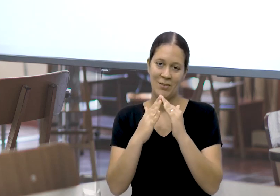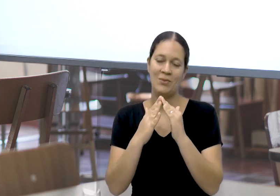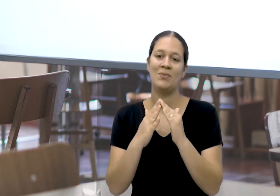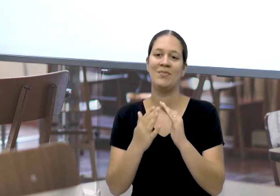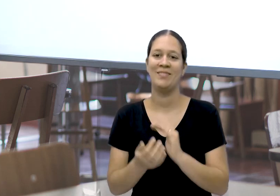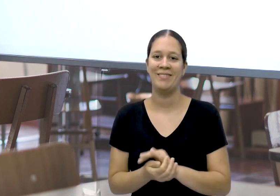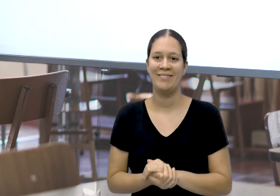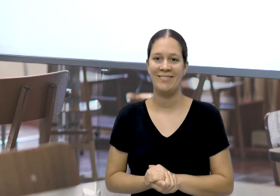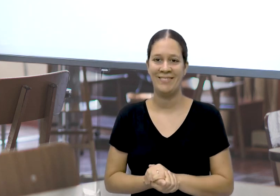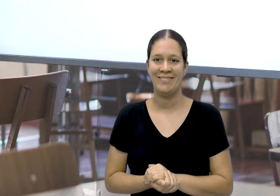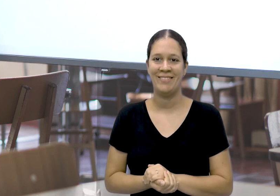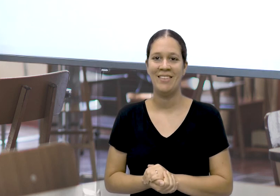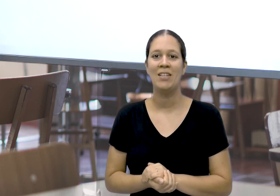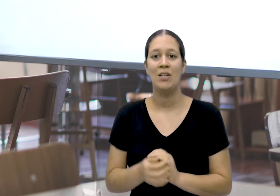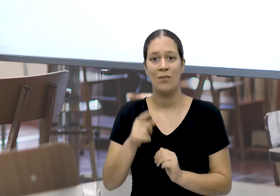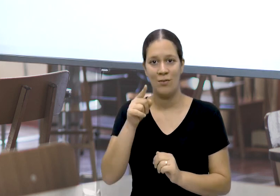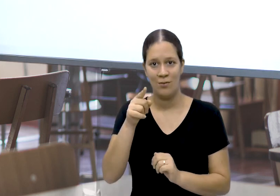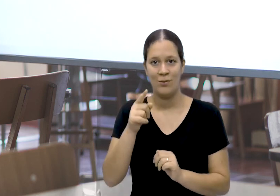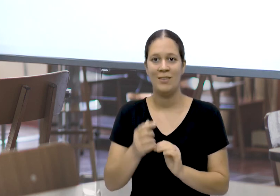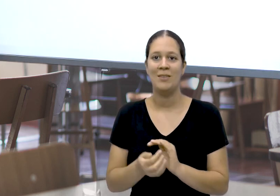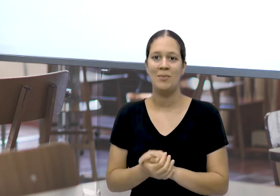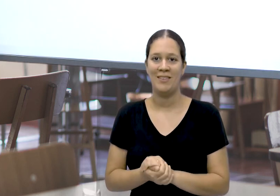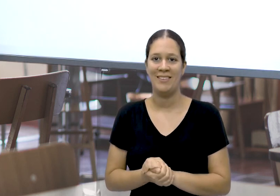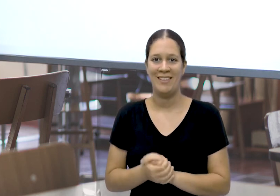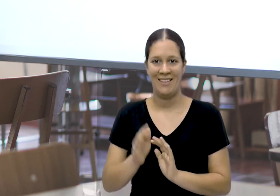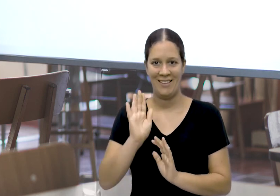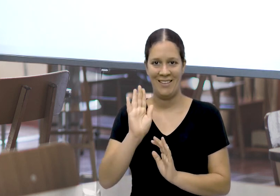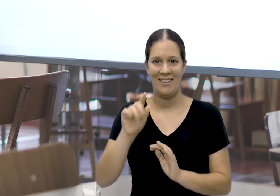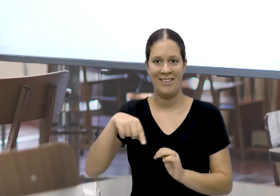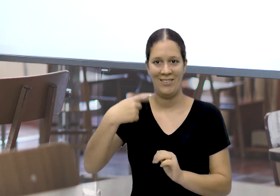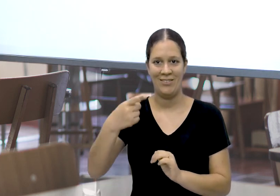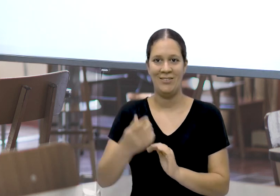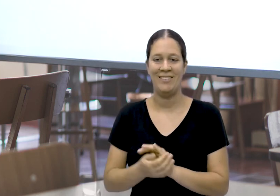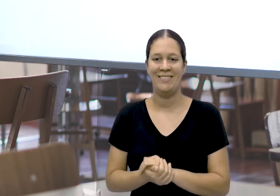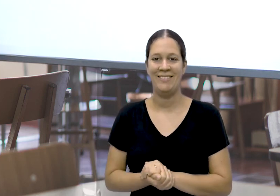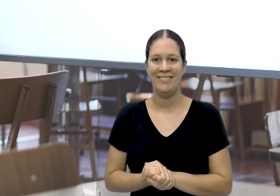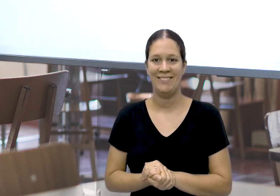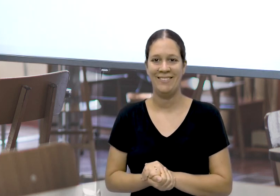fique em casa, a pandemia não acabou. Continue fazendo sua parte. Até a próxima.